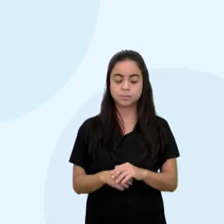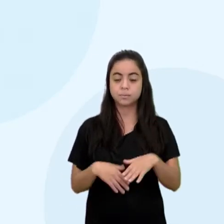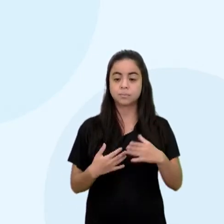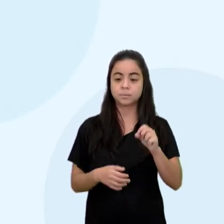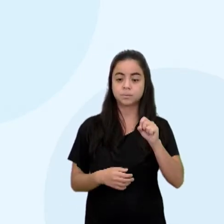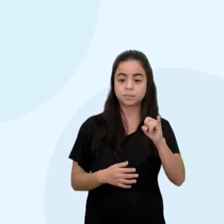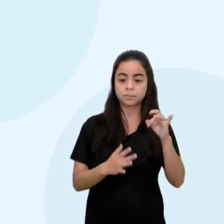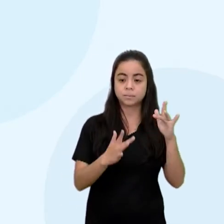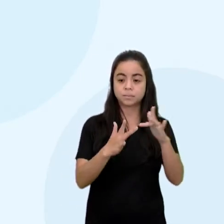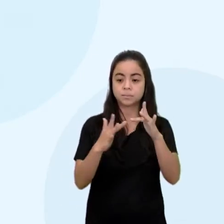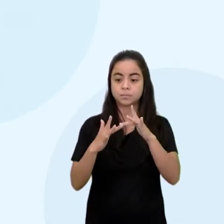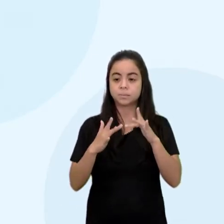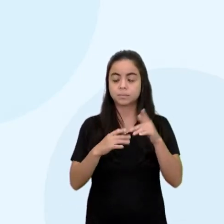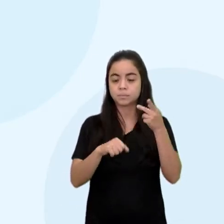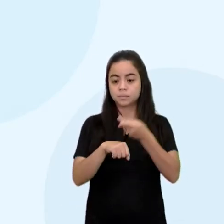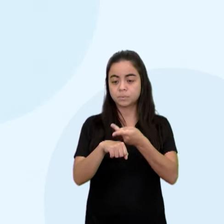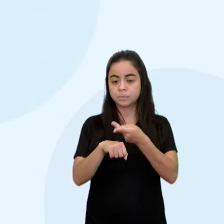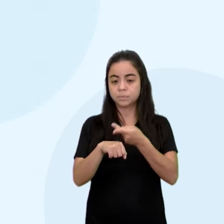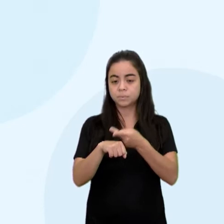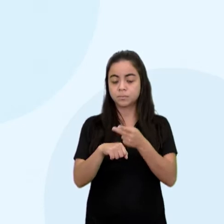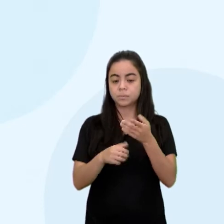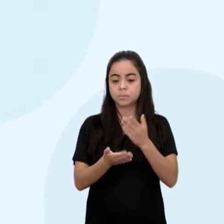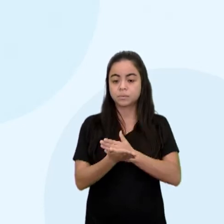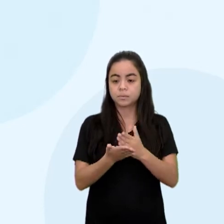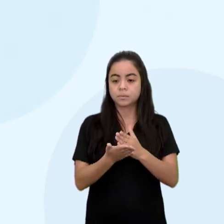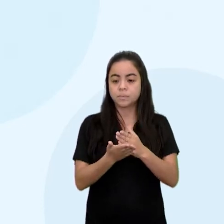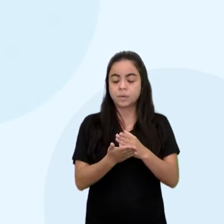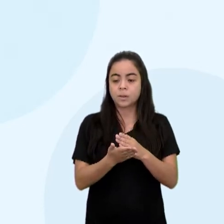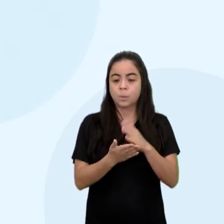essas rochas, ela começa a aquecer,